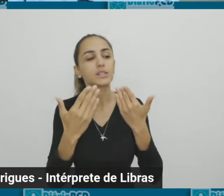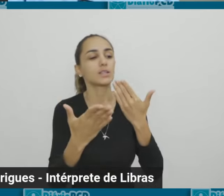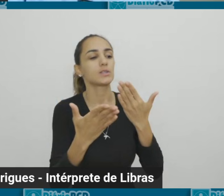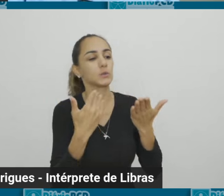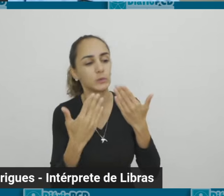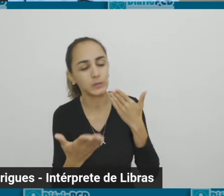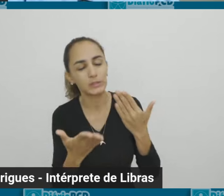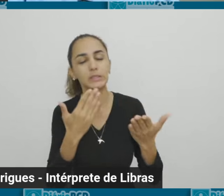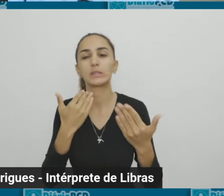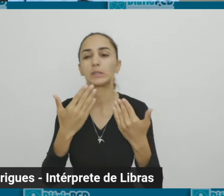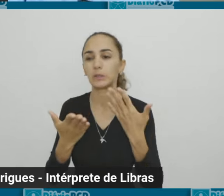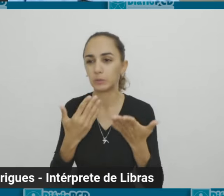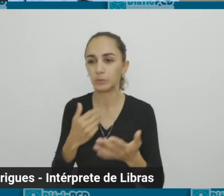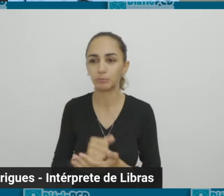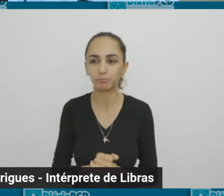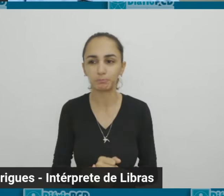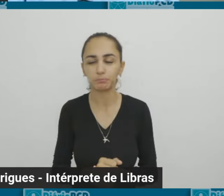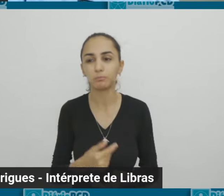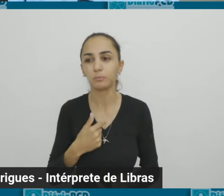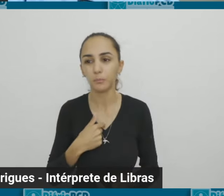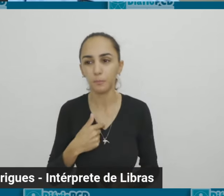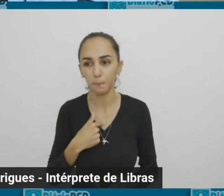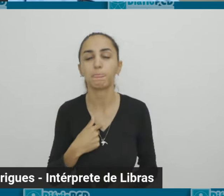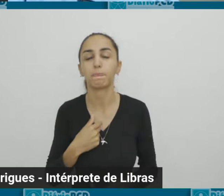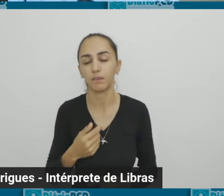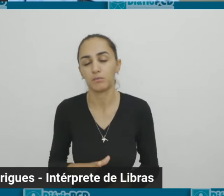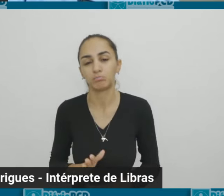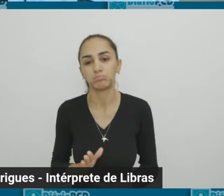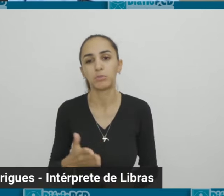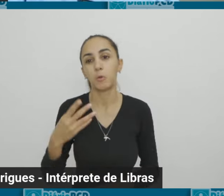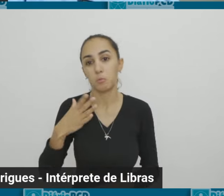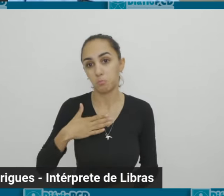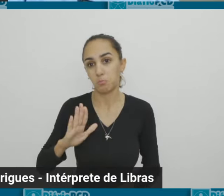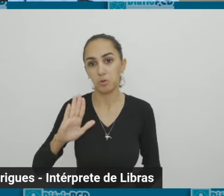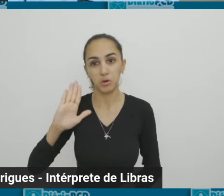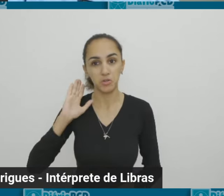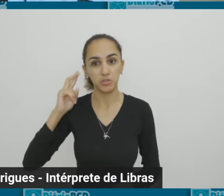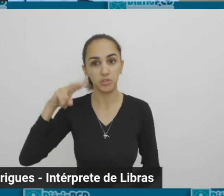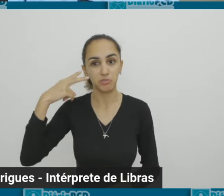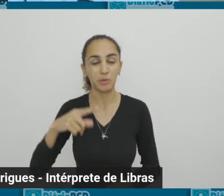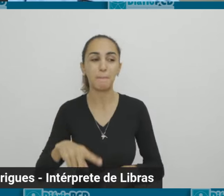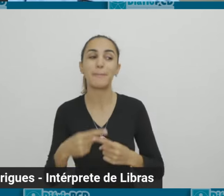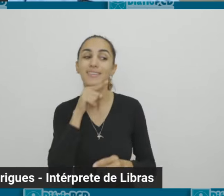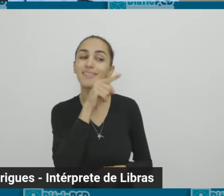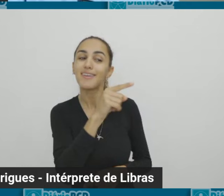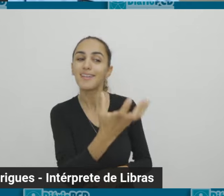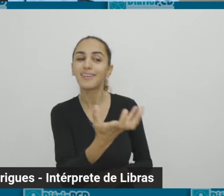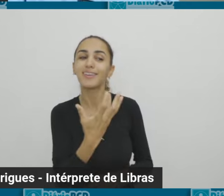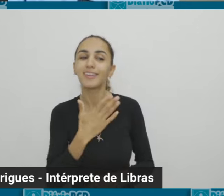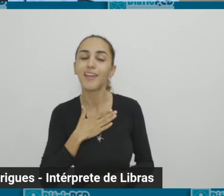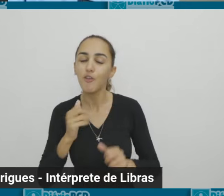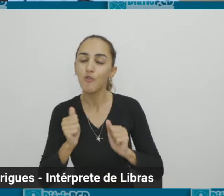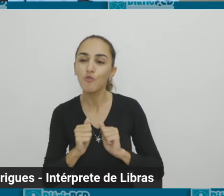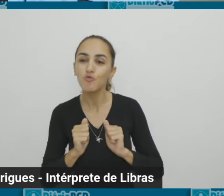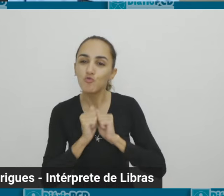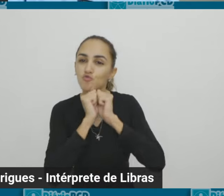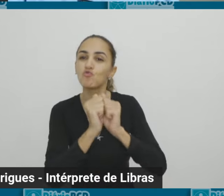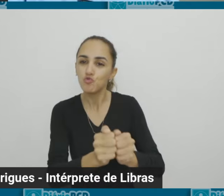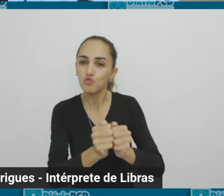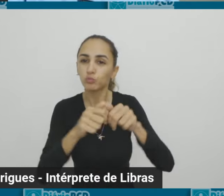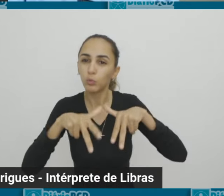conversando, a priori eu sairia como candidata a vereadora, mas ele queria muito que eu estivesse ao lado